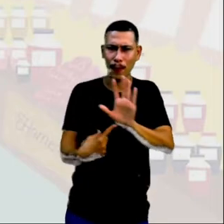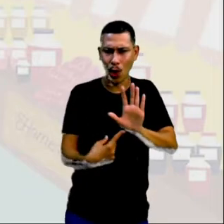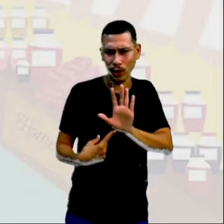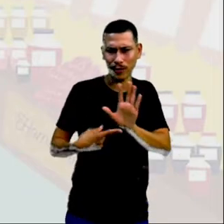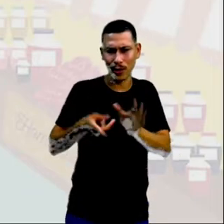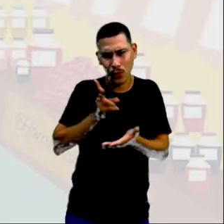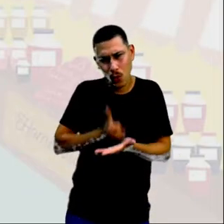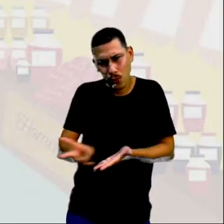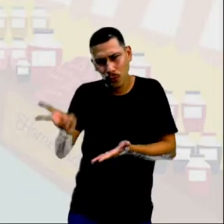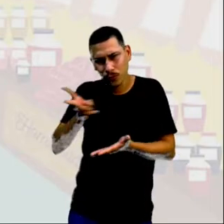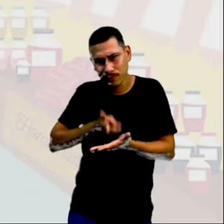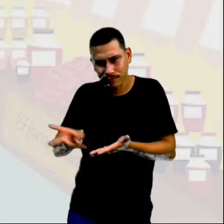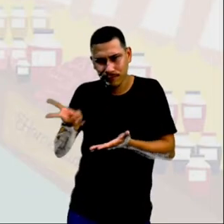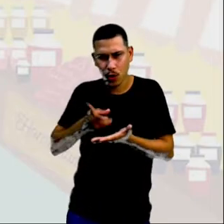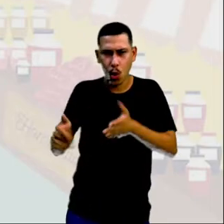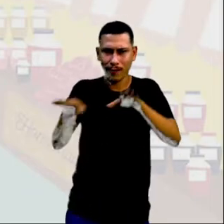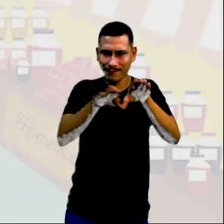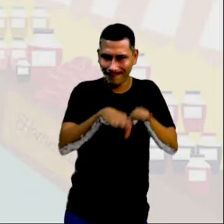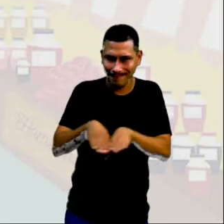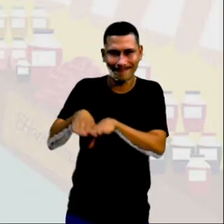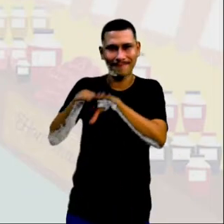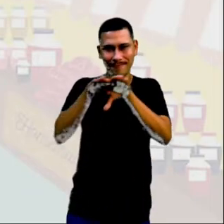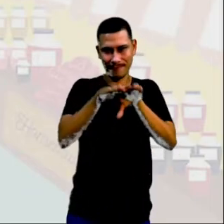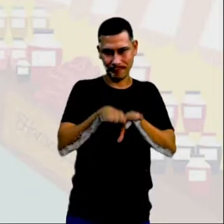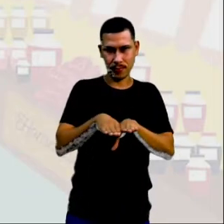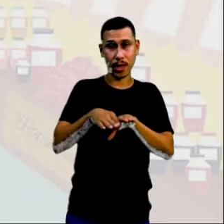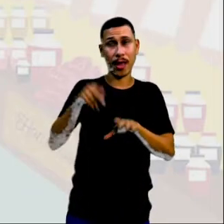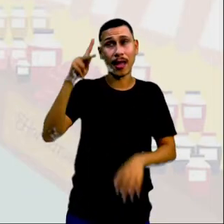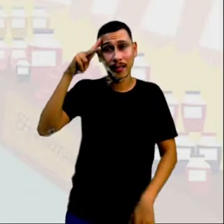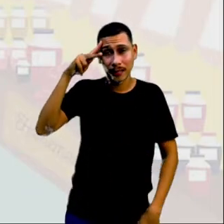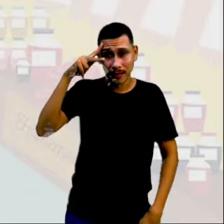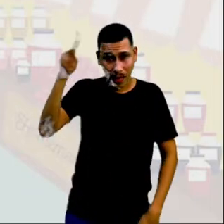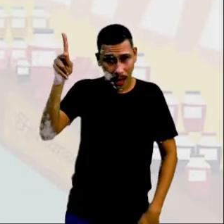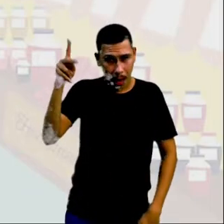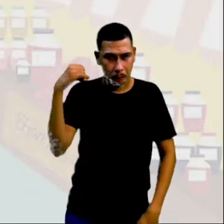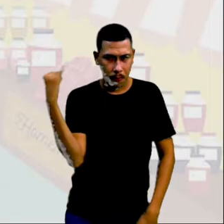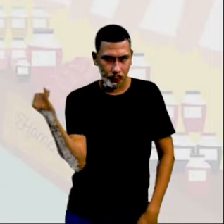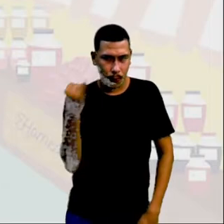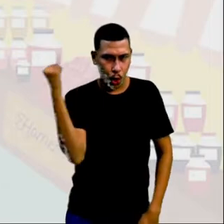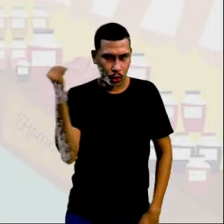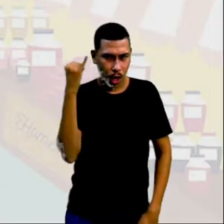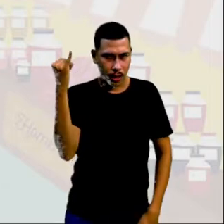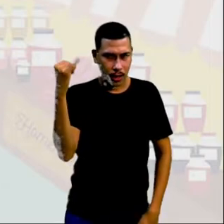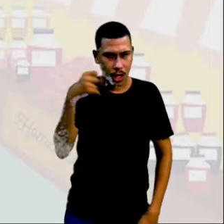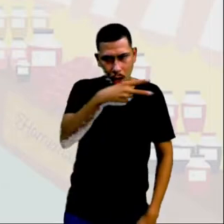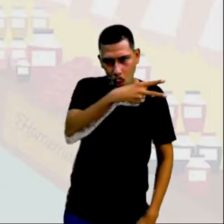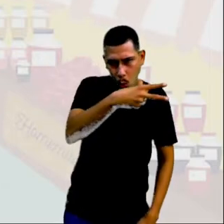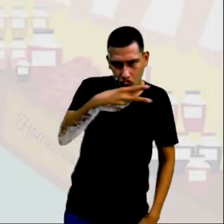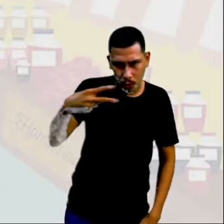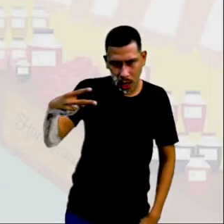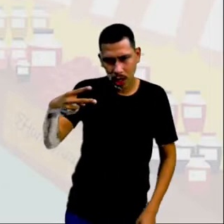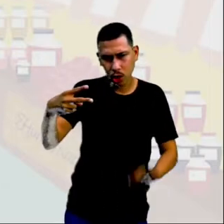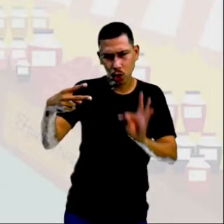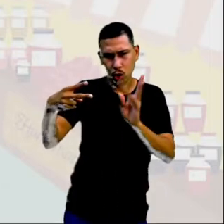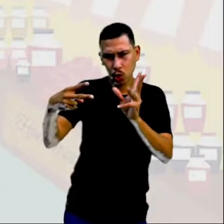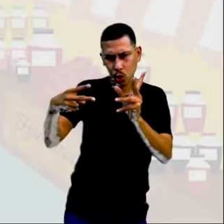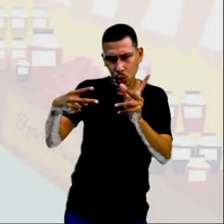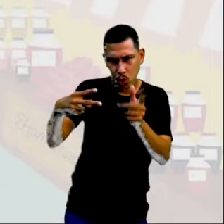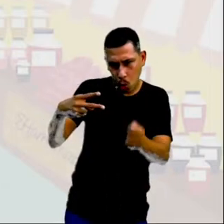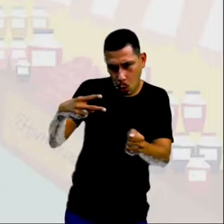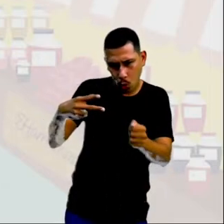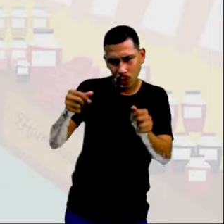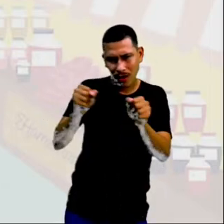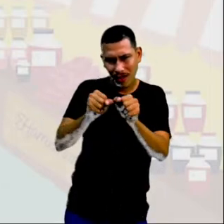continuar mantendo esse equilíbrio. Pois é, mas lembrem-se, não há igualdade, tudo que a gente vai fazer de um lado da